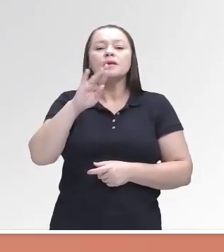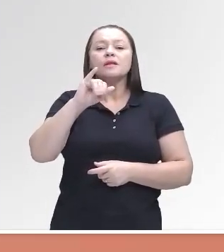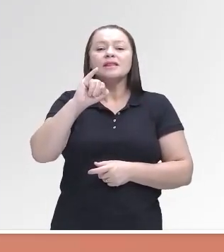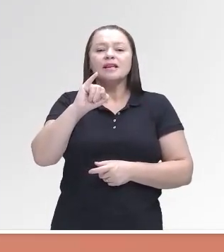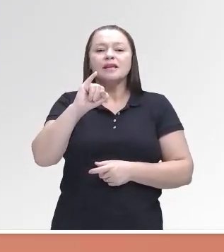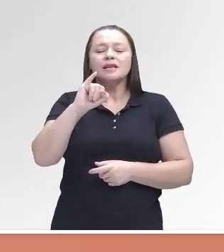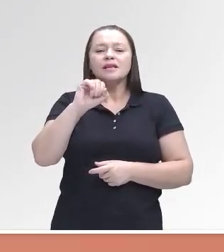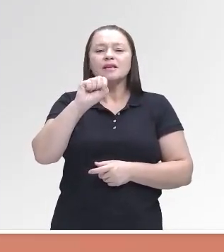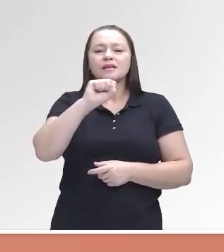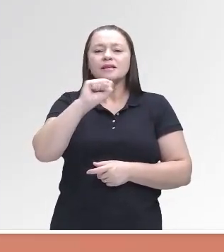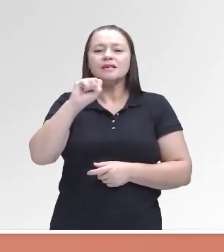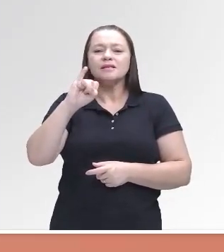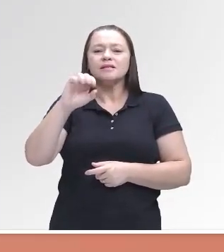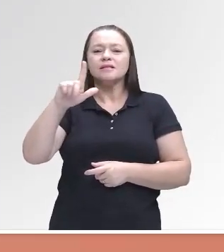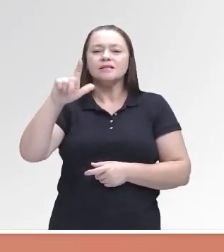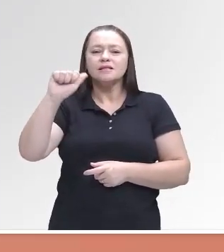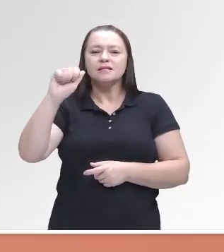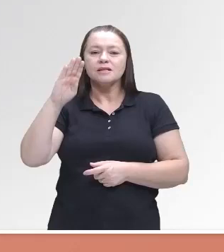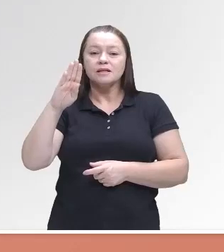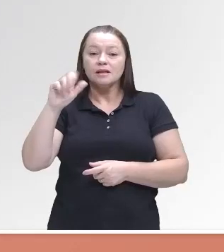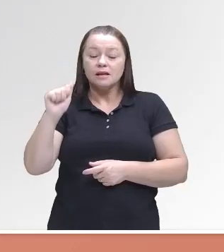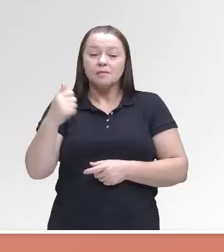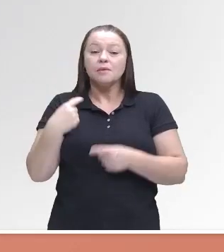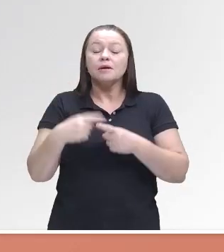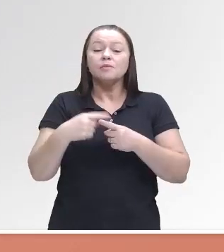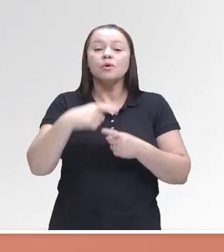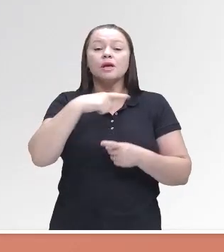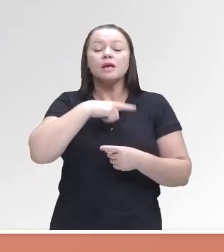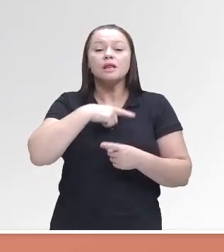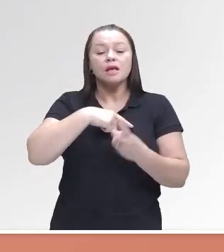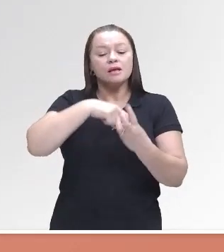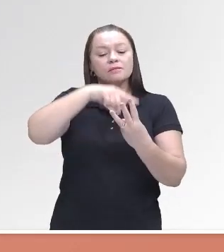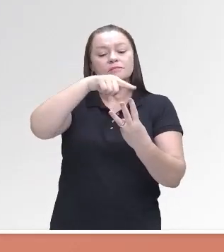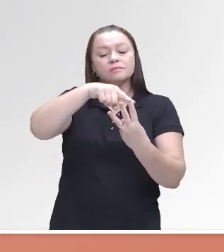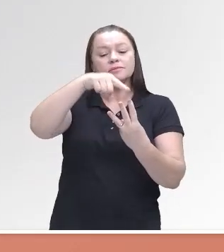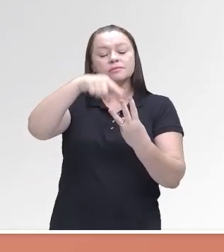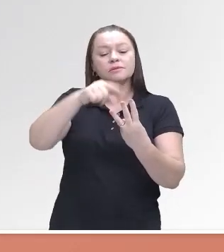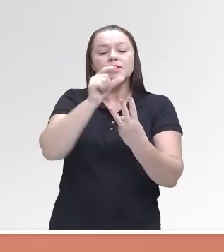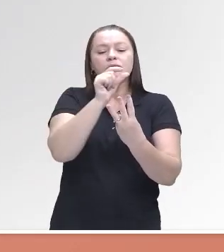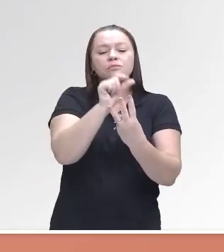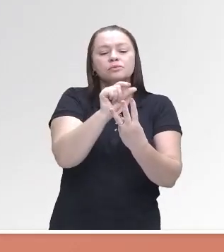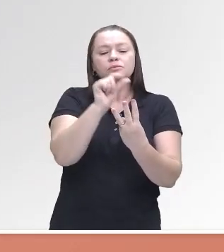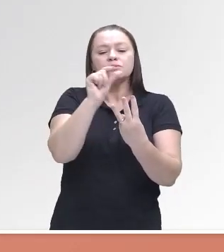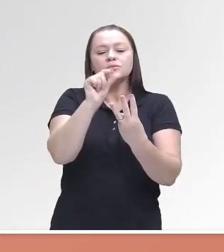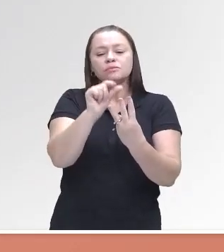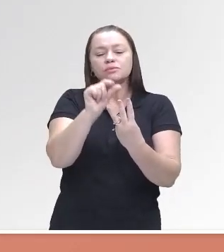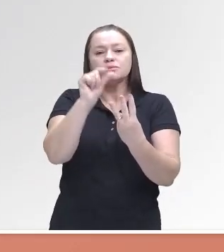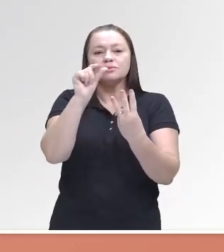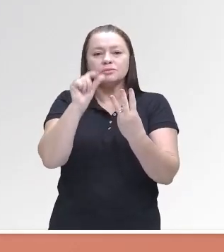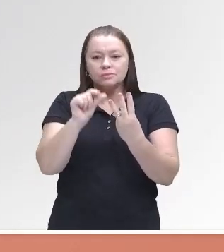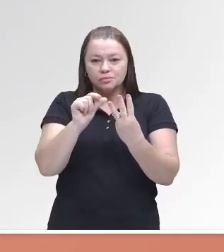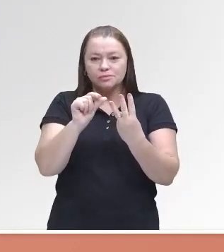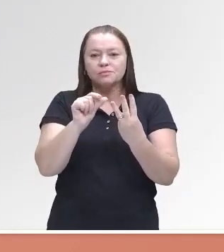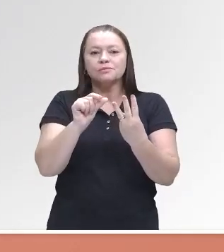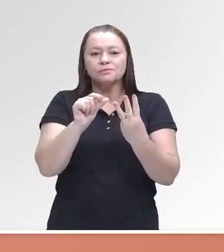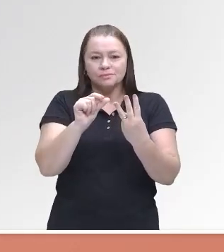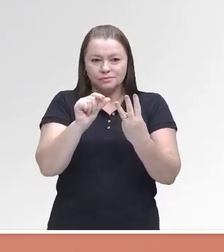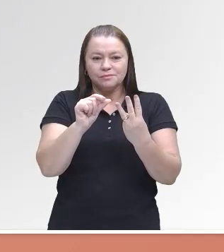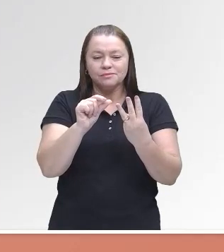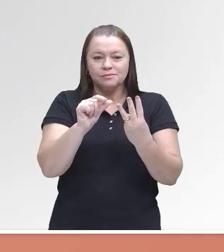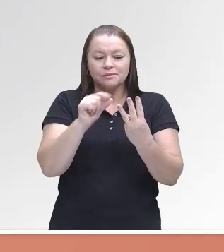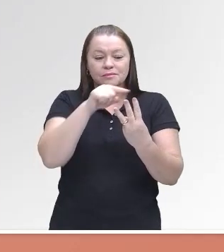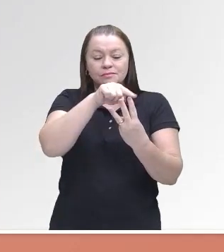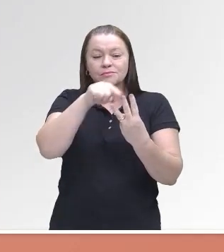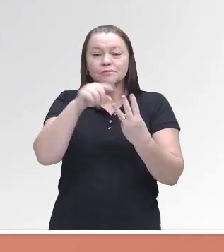trissílabas. Ou seja, trissílabas são palavras que apresentam 3 sílabas. Tri de 3.